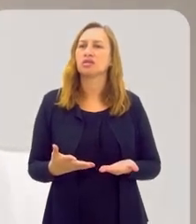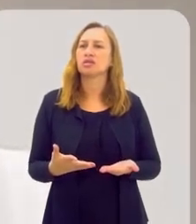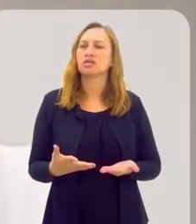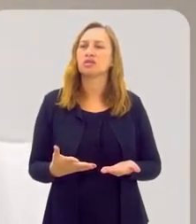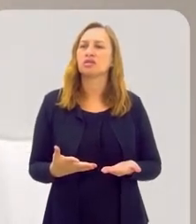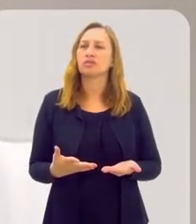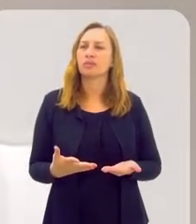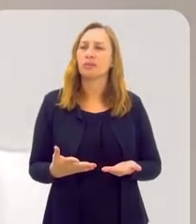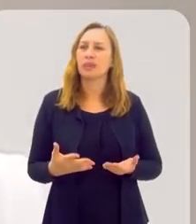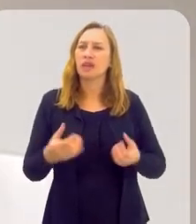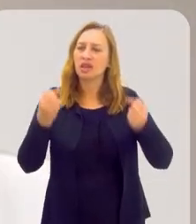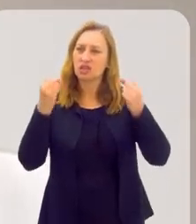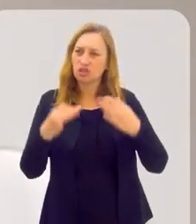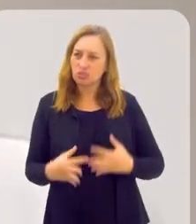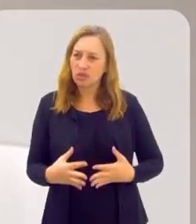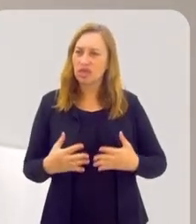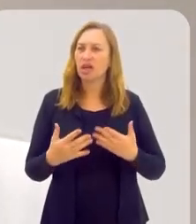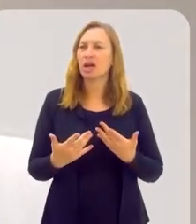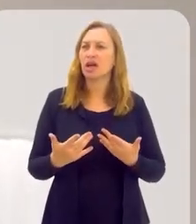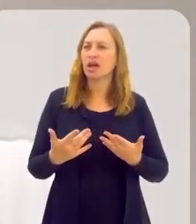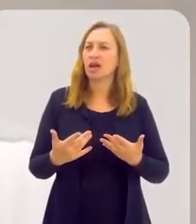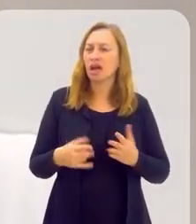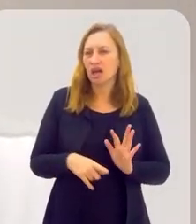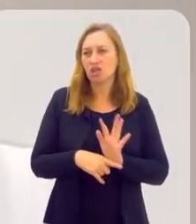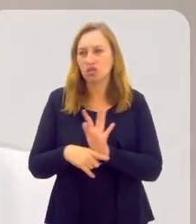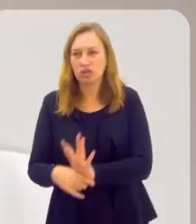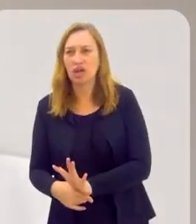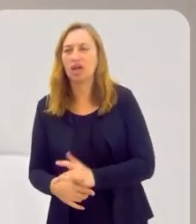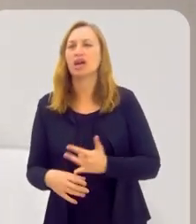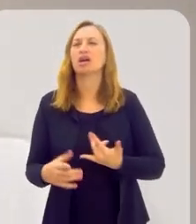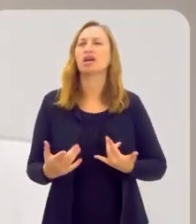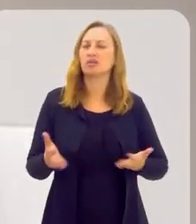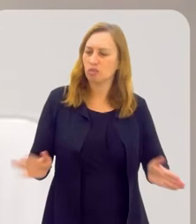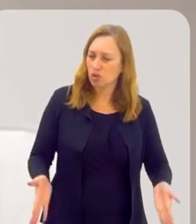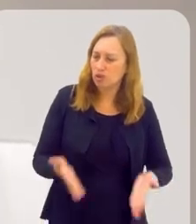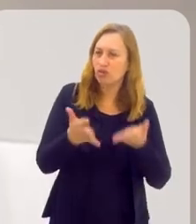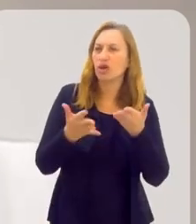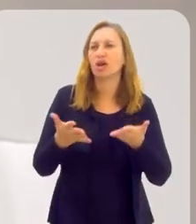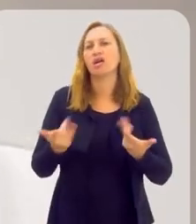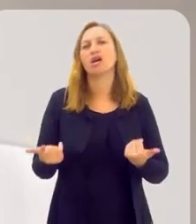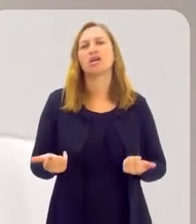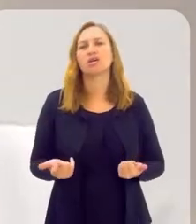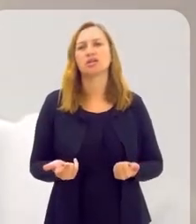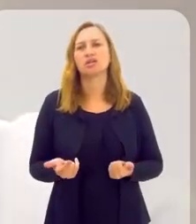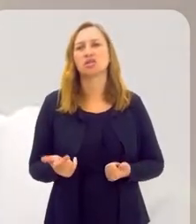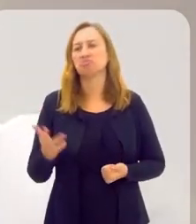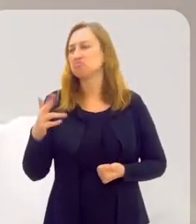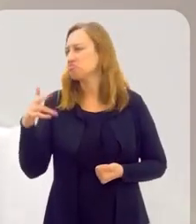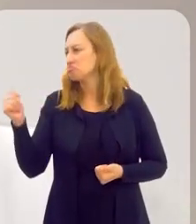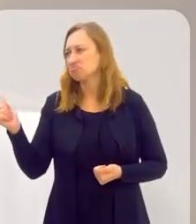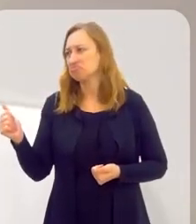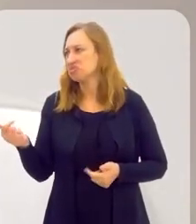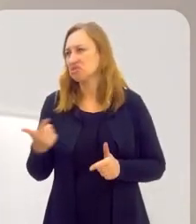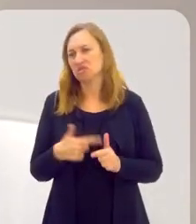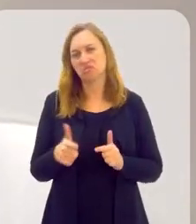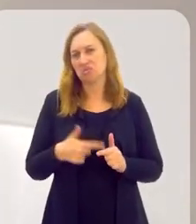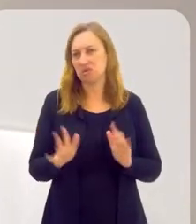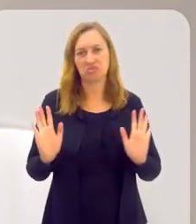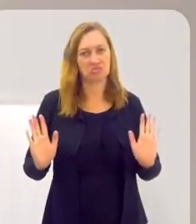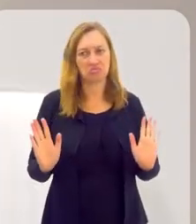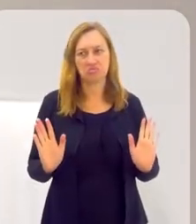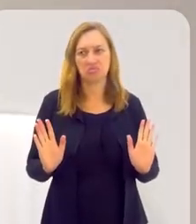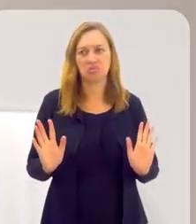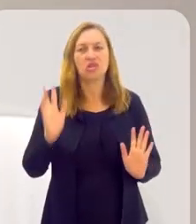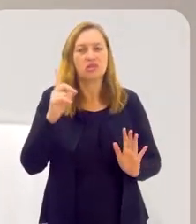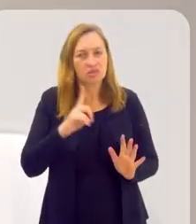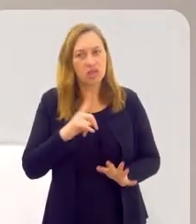do ponto de vista também da liderança, de explicar o exercício, de envolver o colega, de o motivar. e, portanto, nunca tive esse tipo de